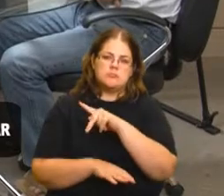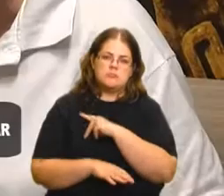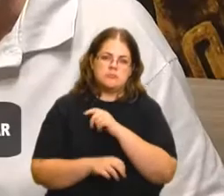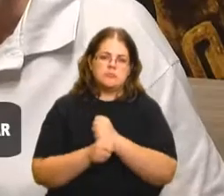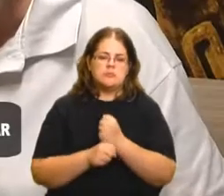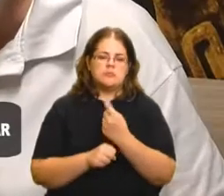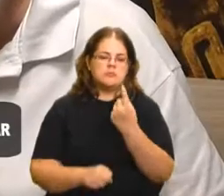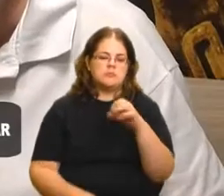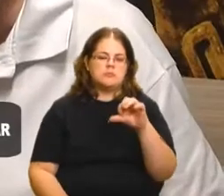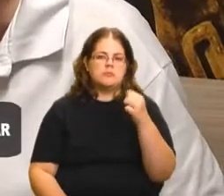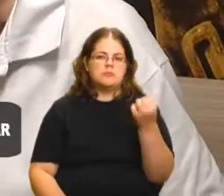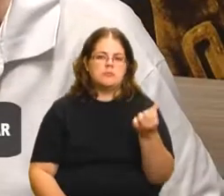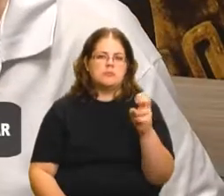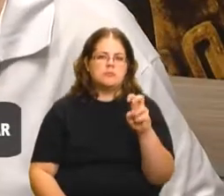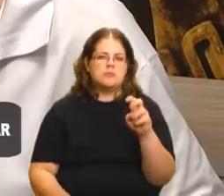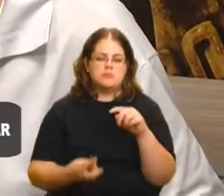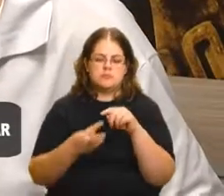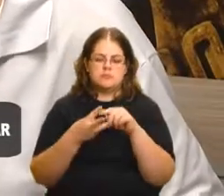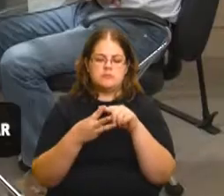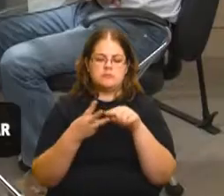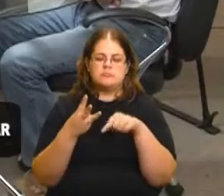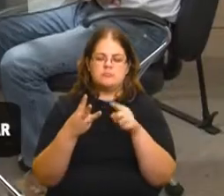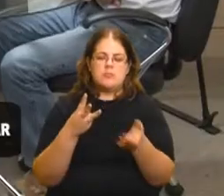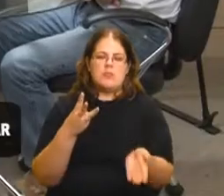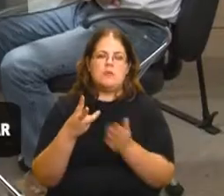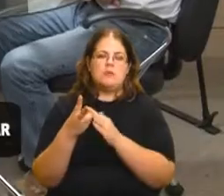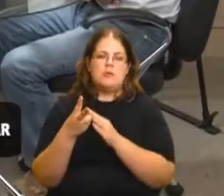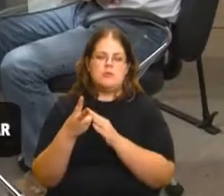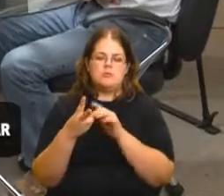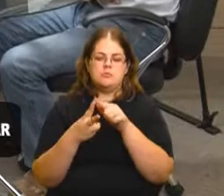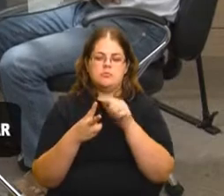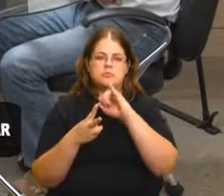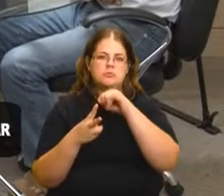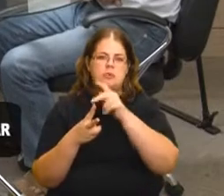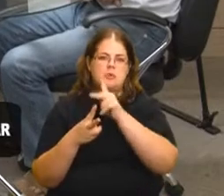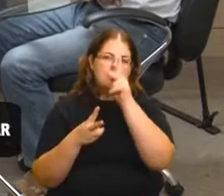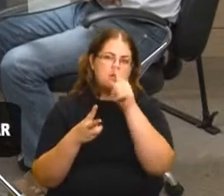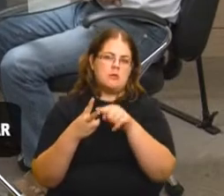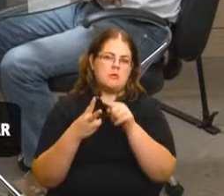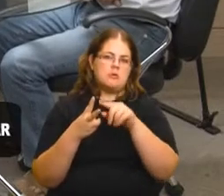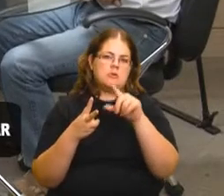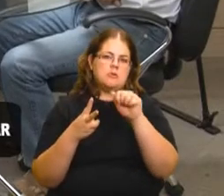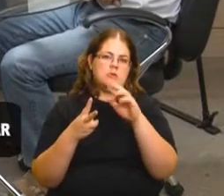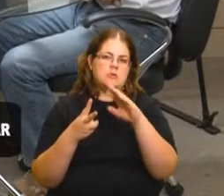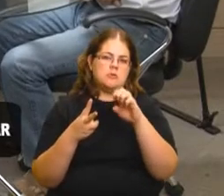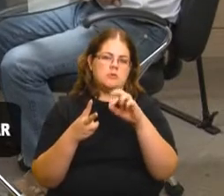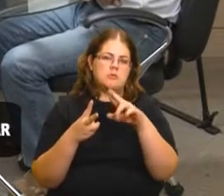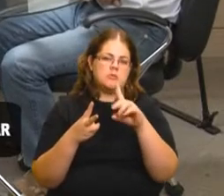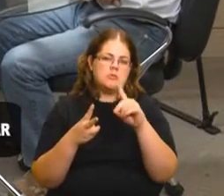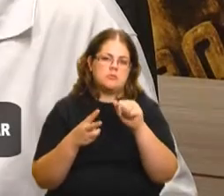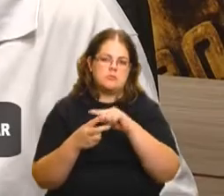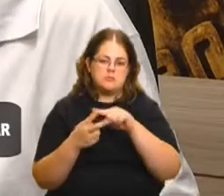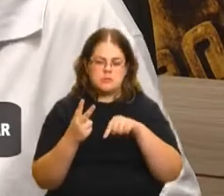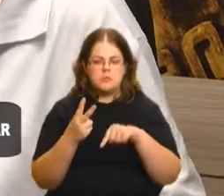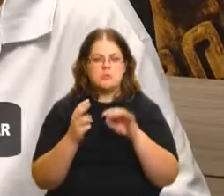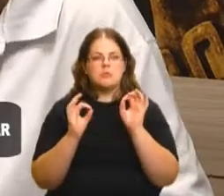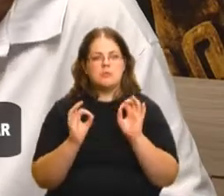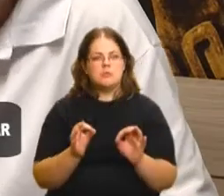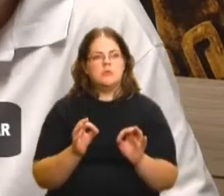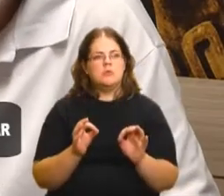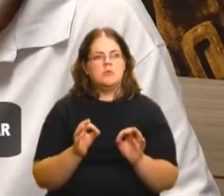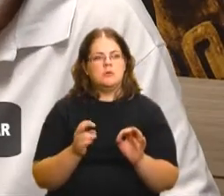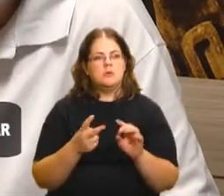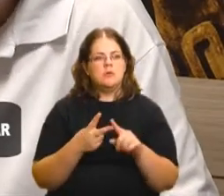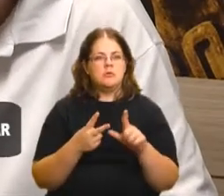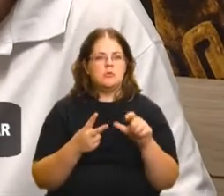da República na eleição de 65, 2. O Juscelino e o Lacerda. O Lacerda. Olha, evidente que se fosse esse o